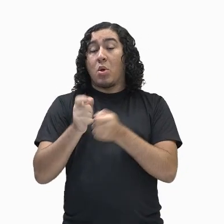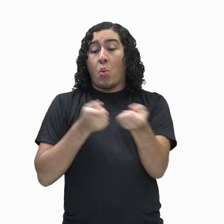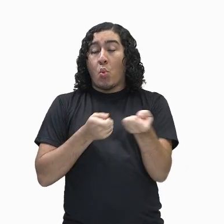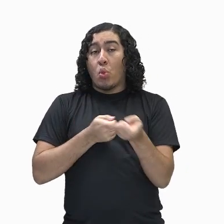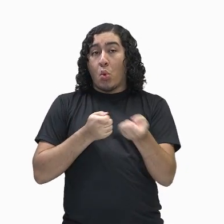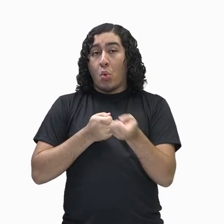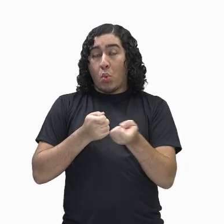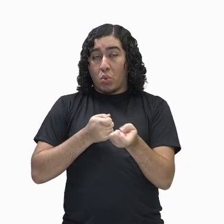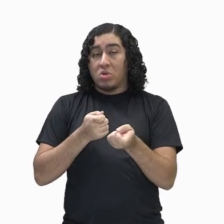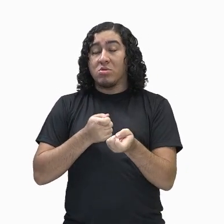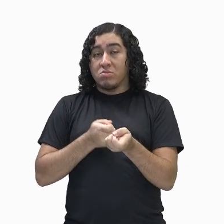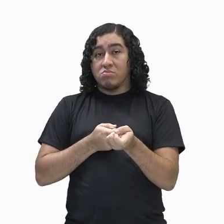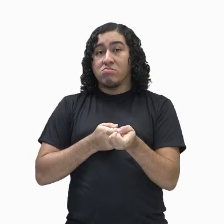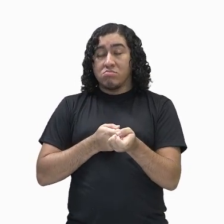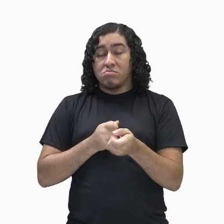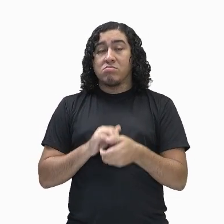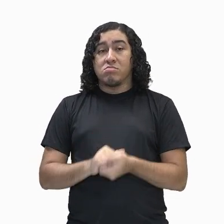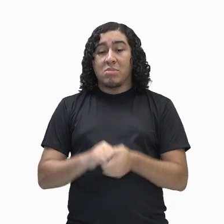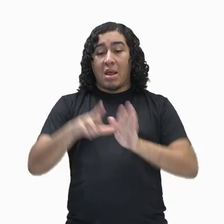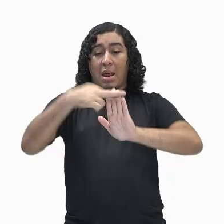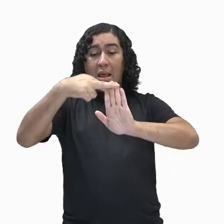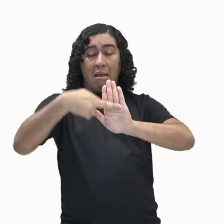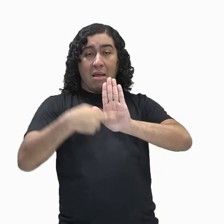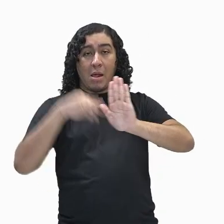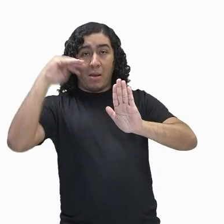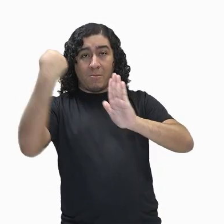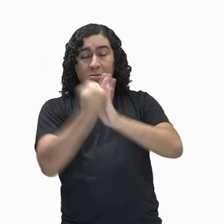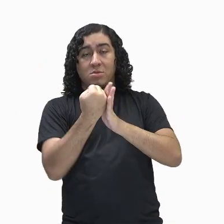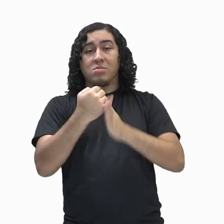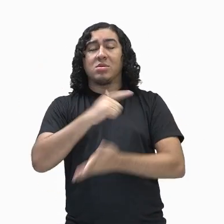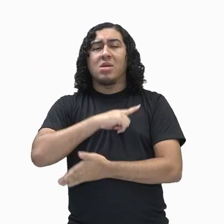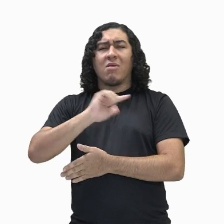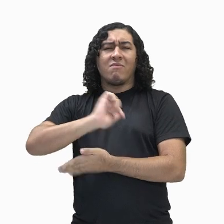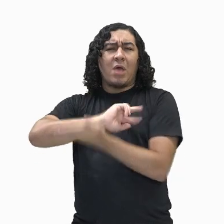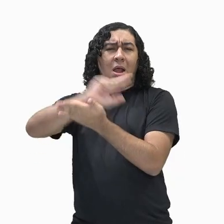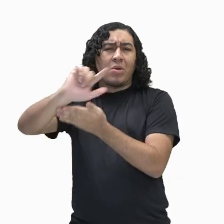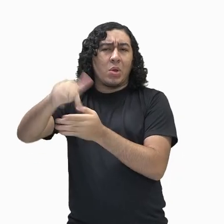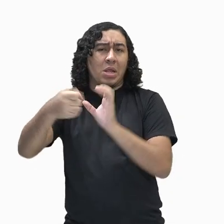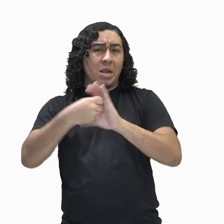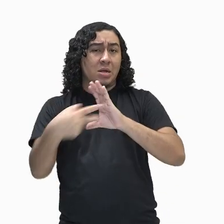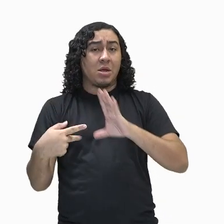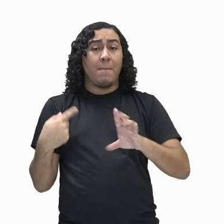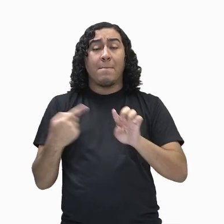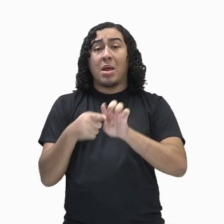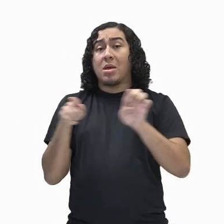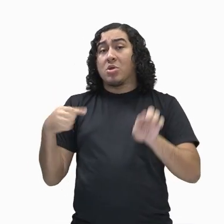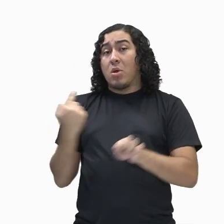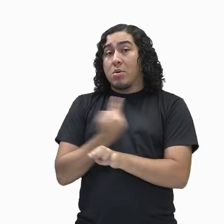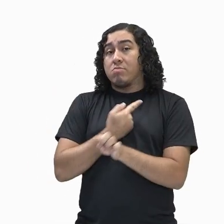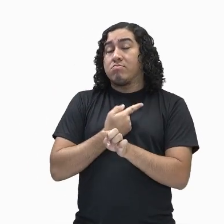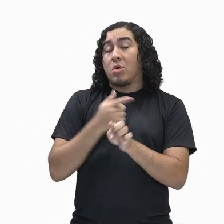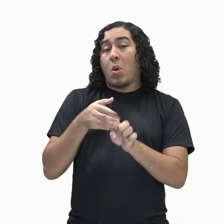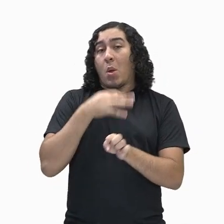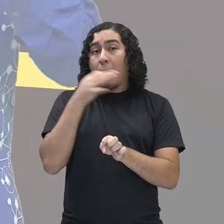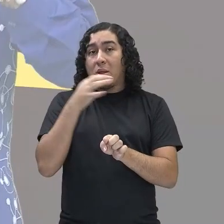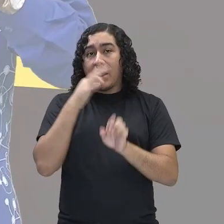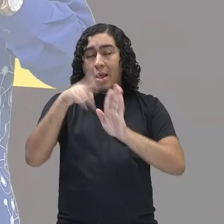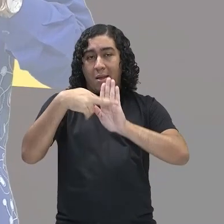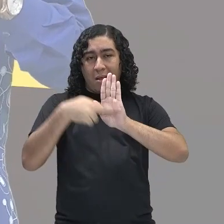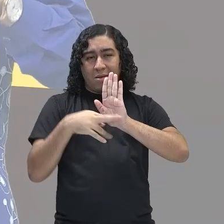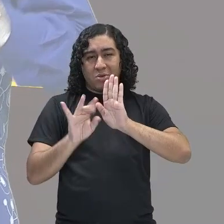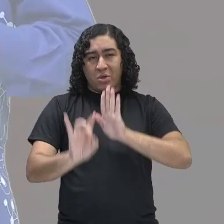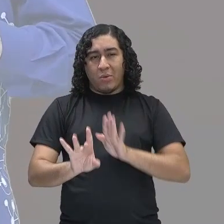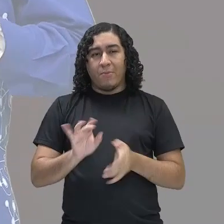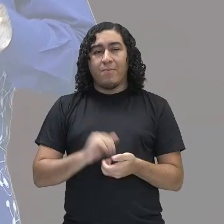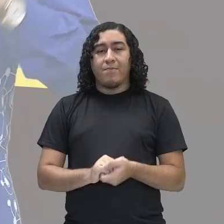disciplina. Um dos, né? Existem outros, mas vamos comentar aqui somente sobre a questão da disciplina. Passando aí da